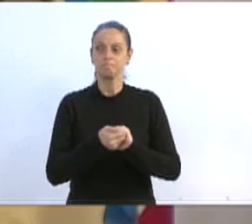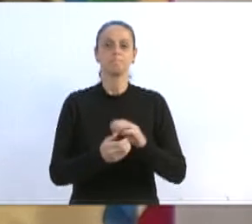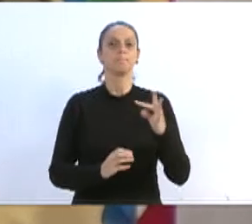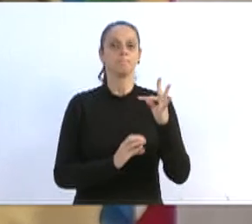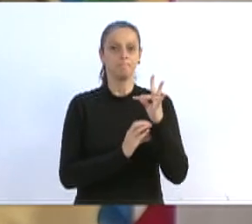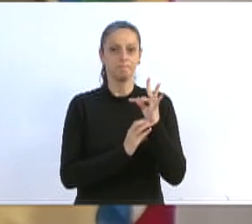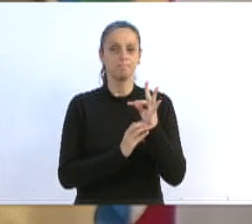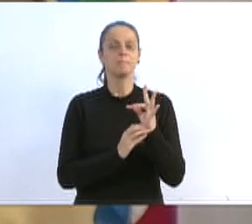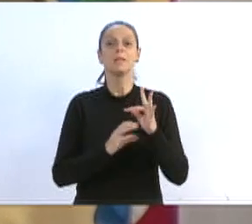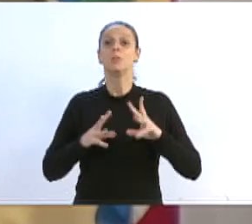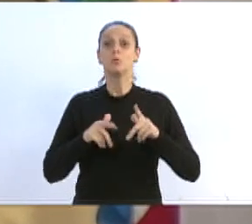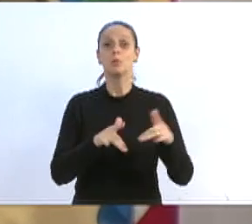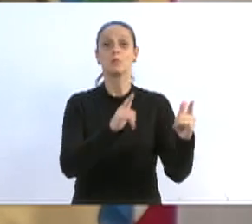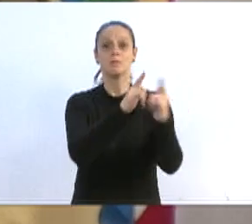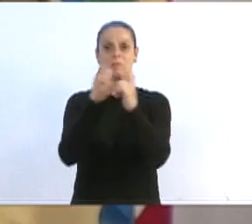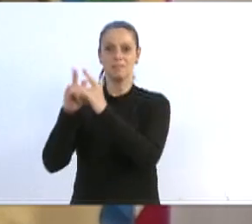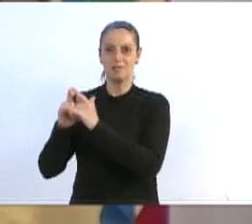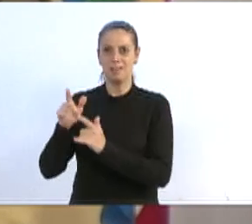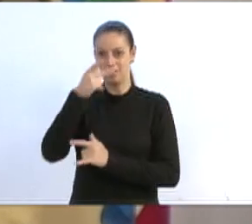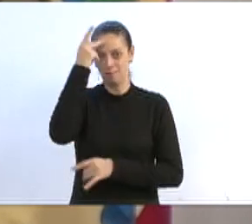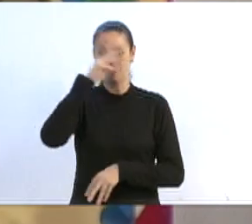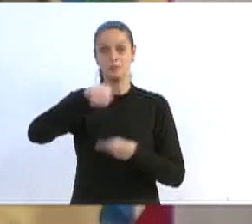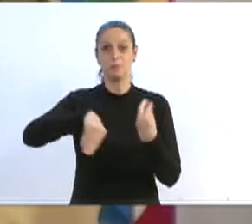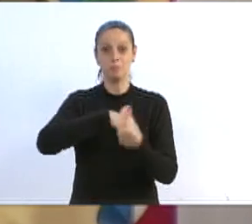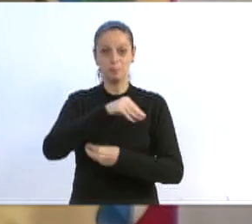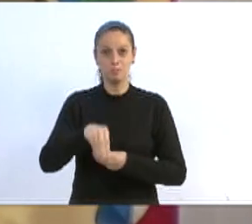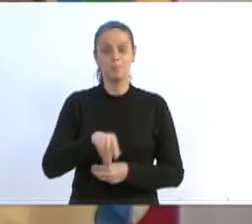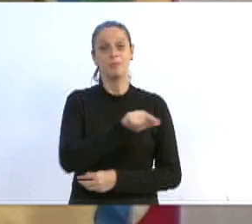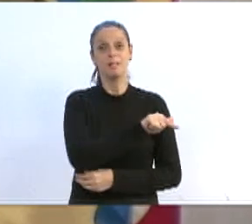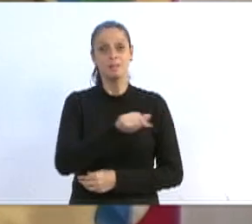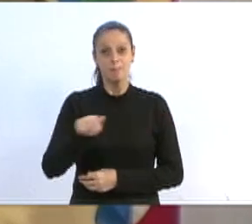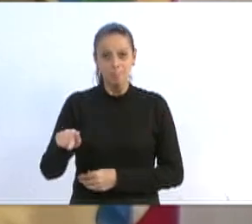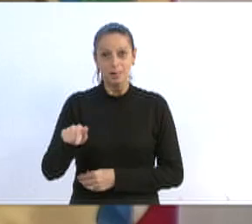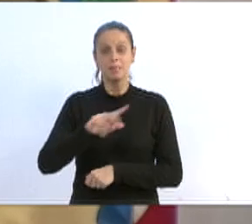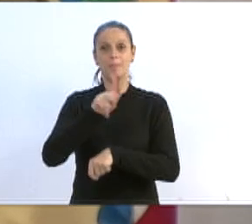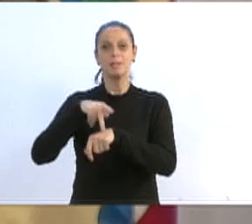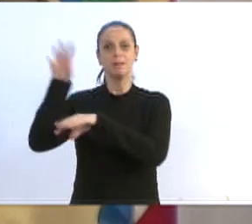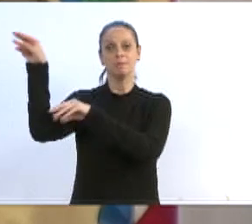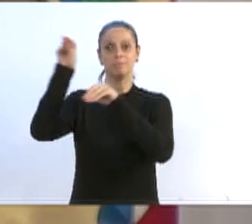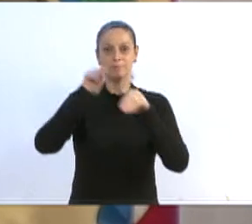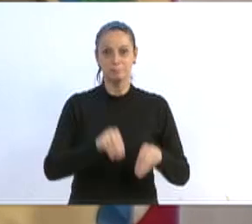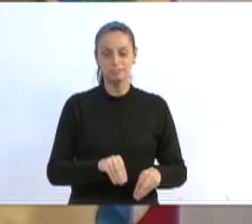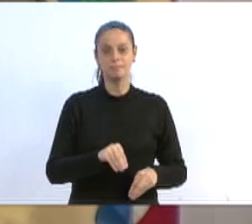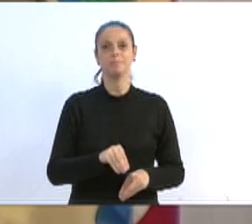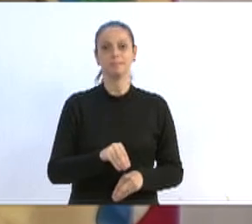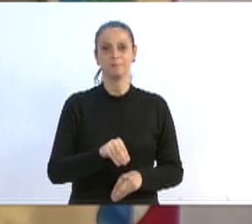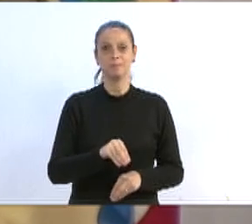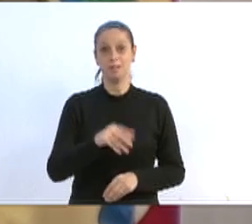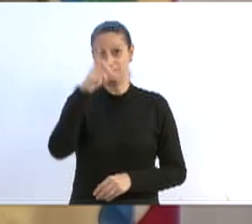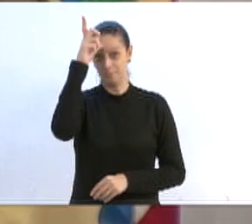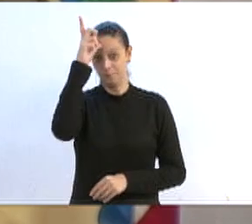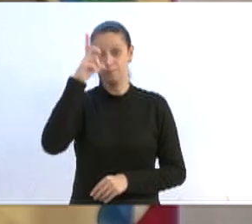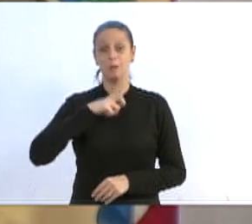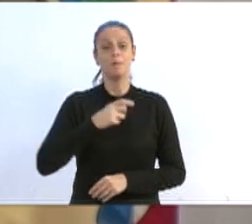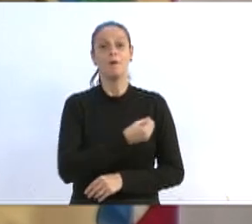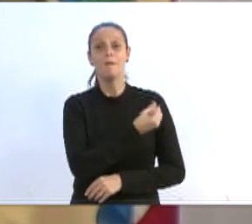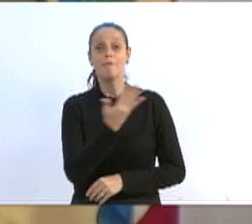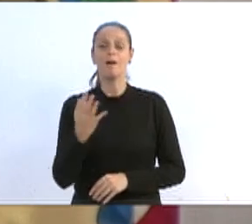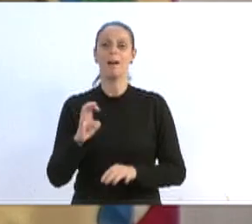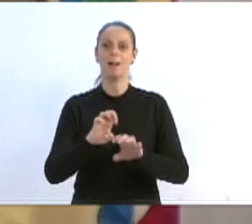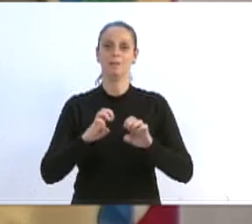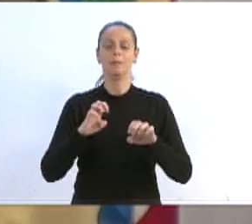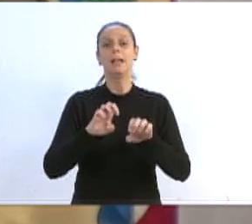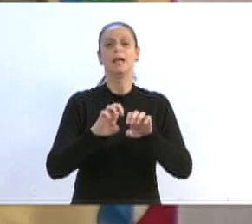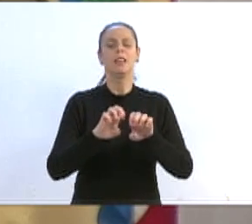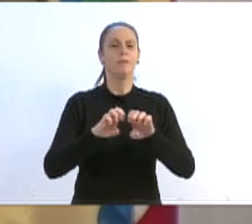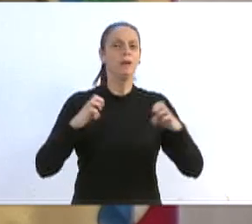e todas as entidades envolvidas pela Semana da Imigração Alemã, que teve diversas e diversos eventos. Eu